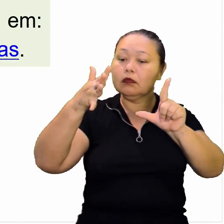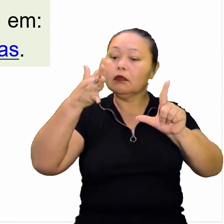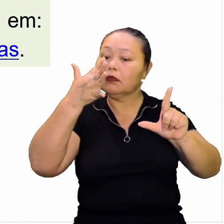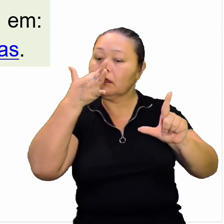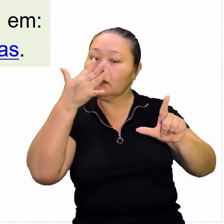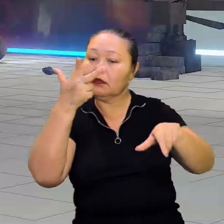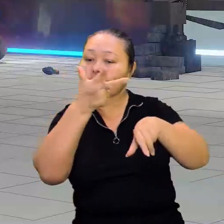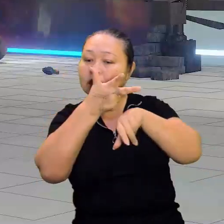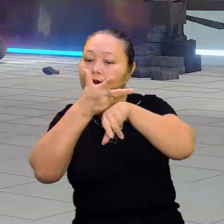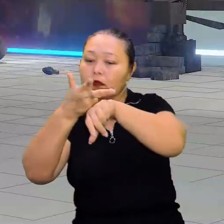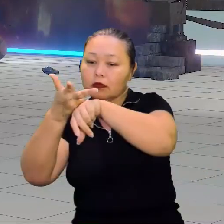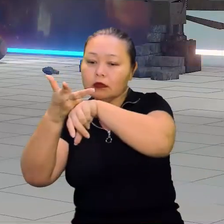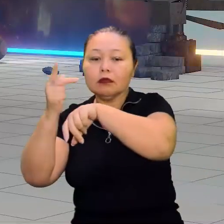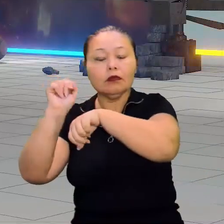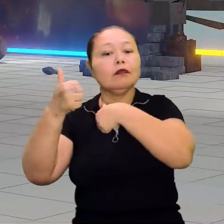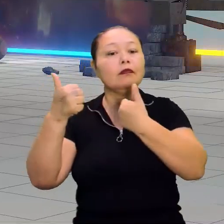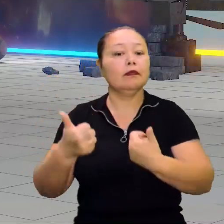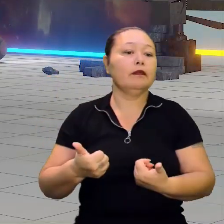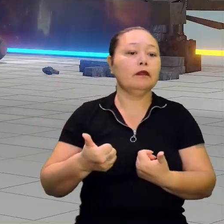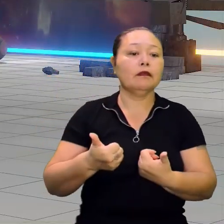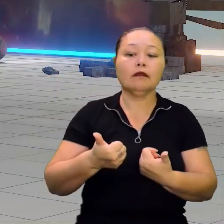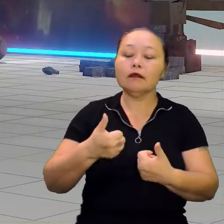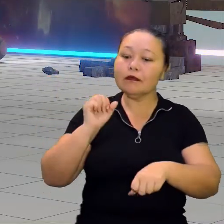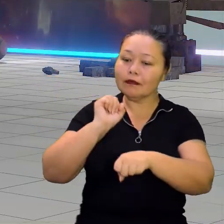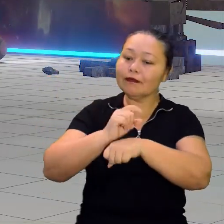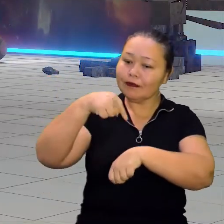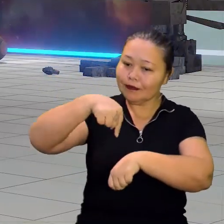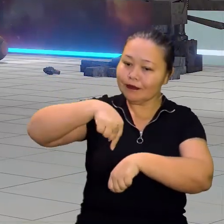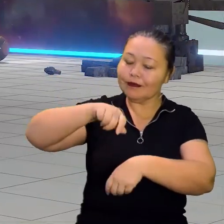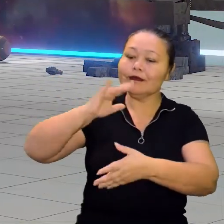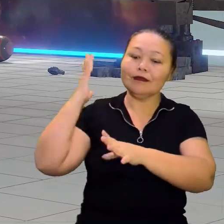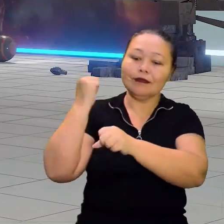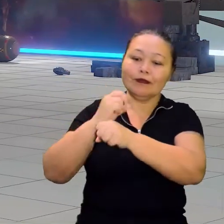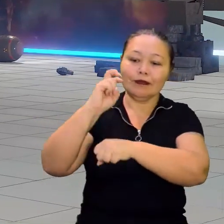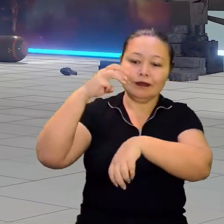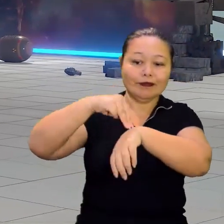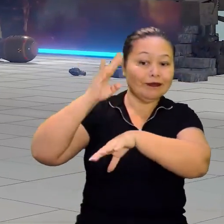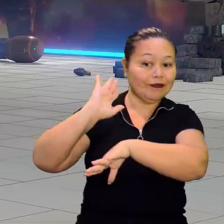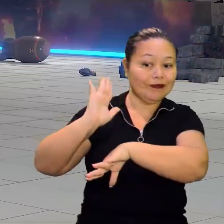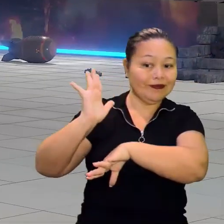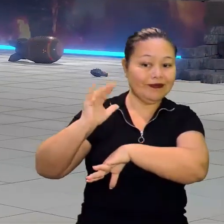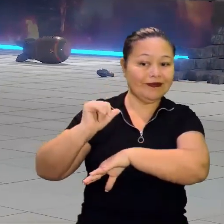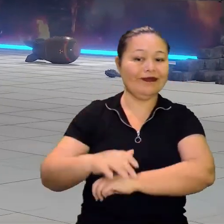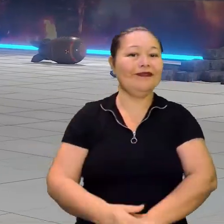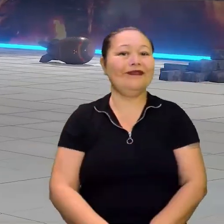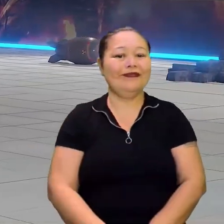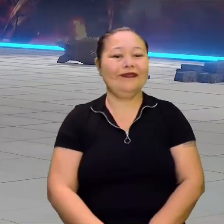material. Ou então leia. Daqui a pouco eu volto para a revisão de 5 minutos. Tchau, tchau.